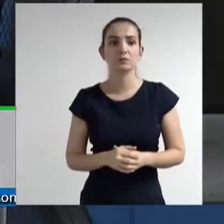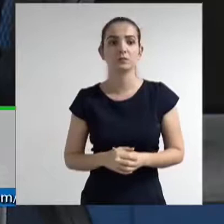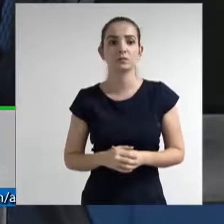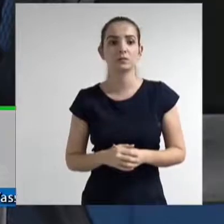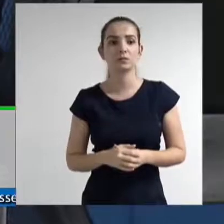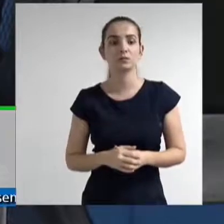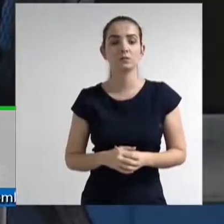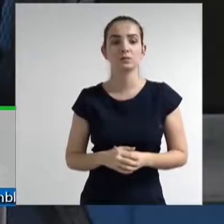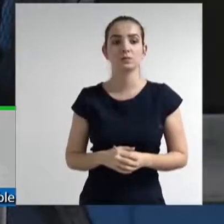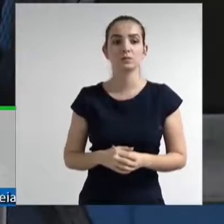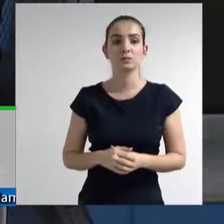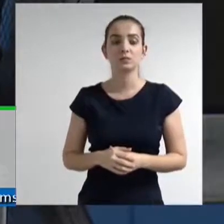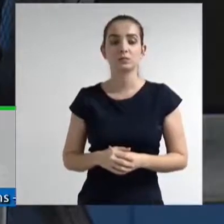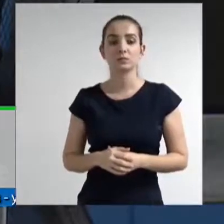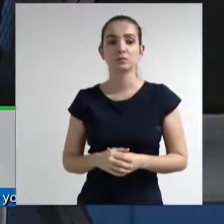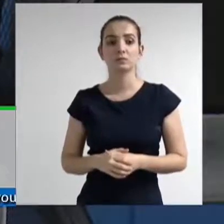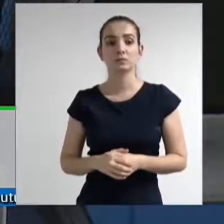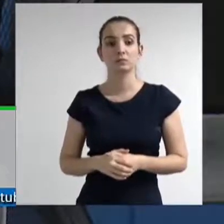aliás,